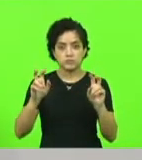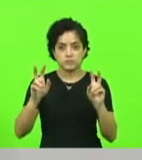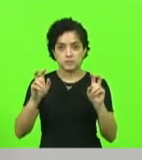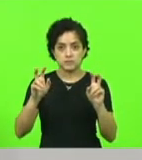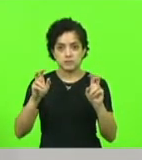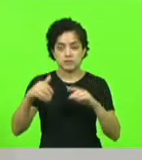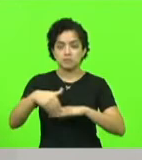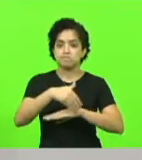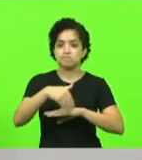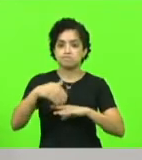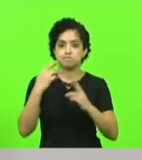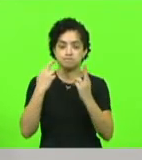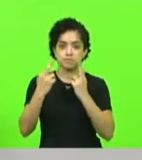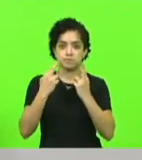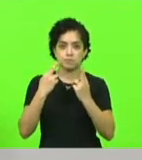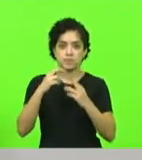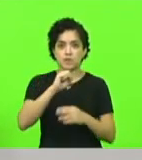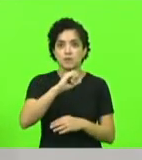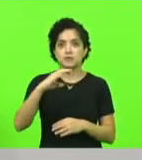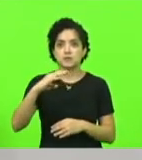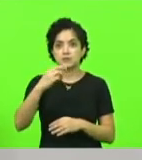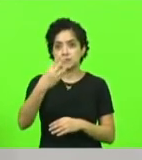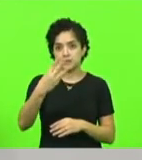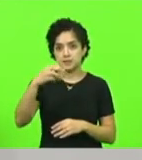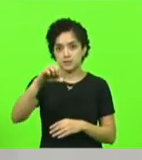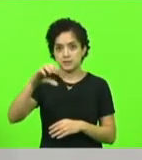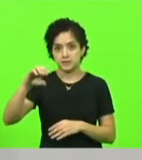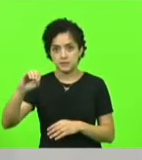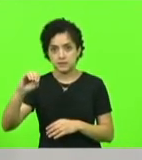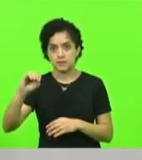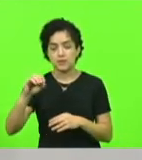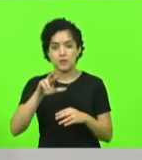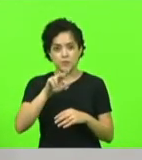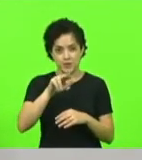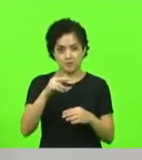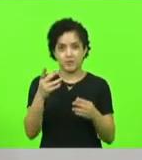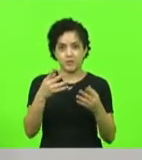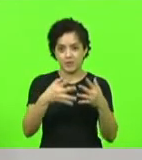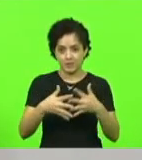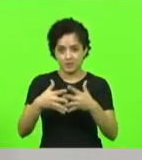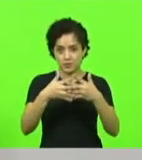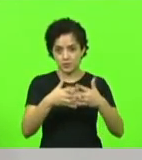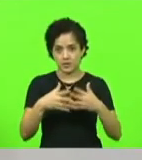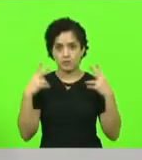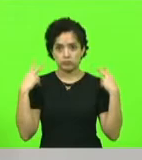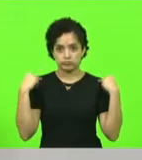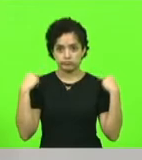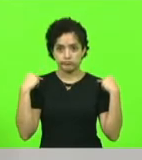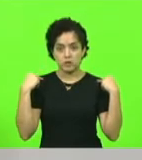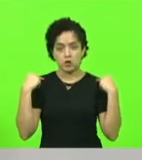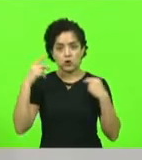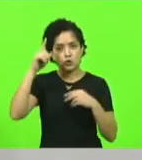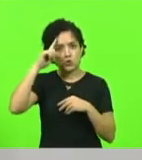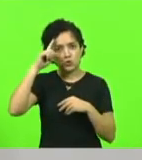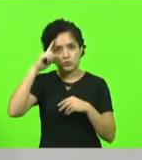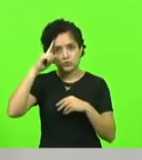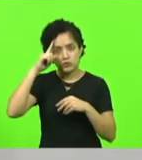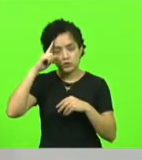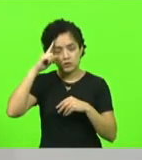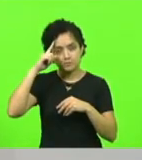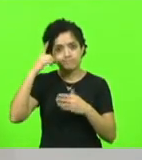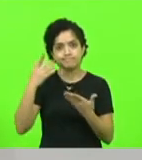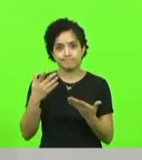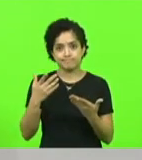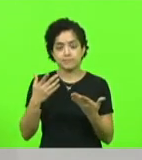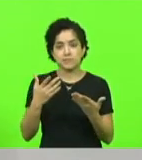rodovias. SC-390, inclusive nesta manhã, meu irmão é caminhoneiro e ele passa todo dia nessa região. E nesta